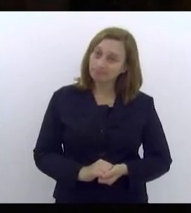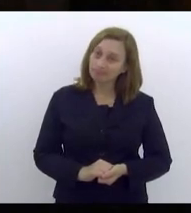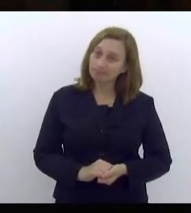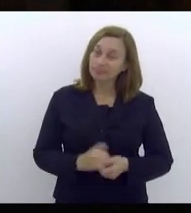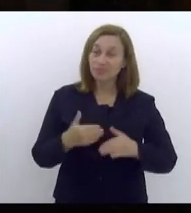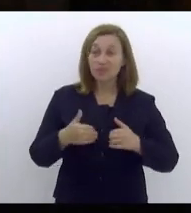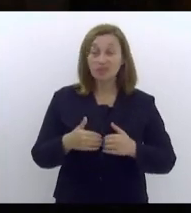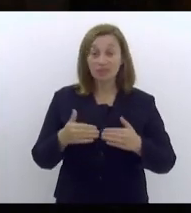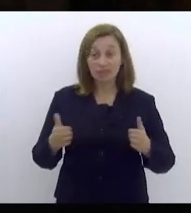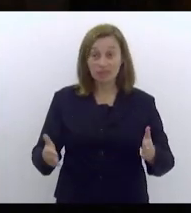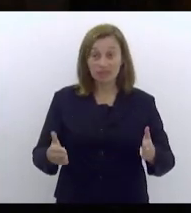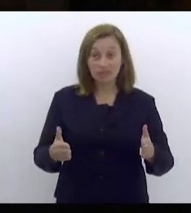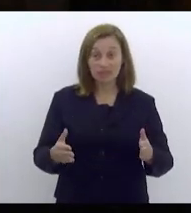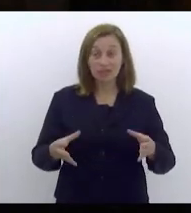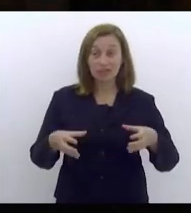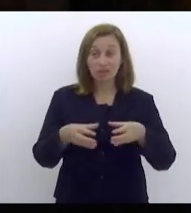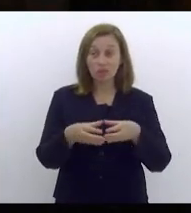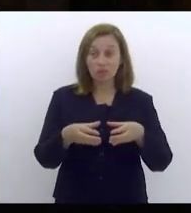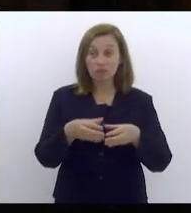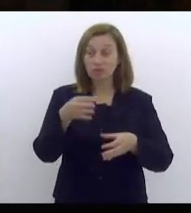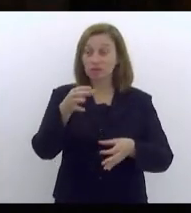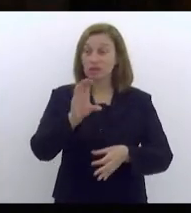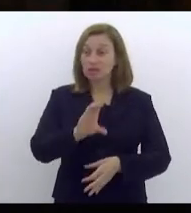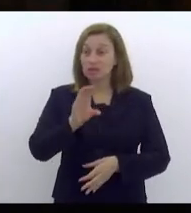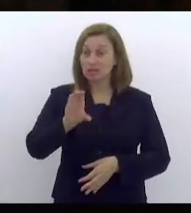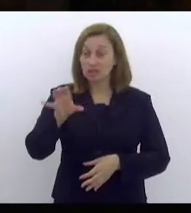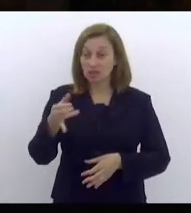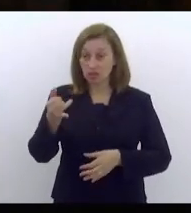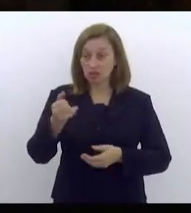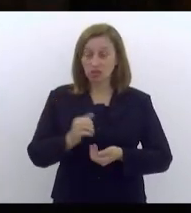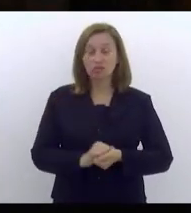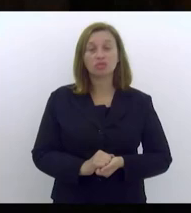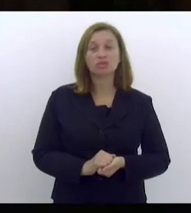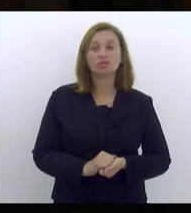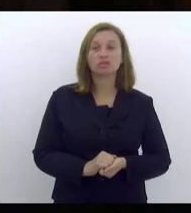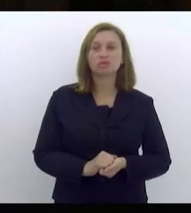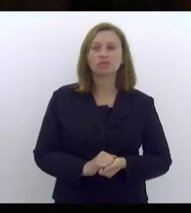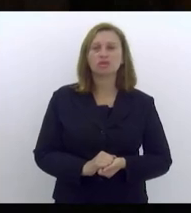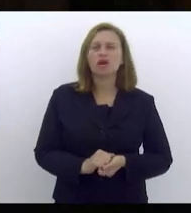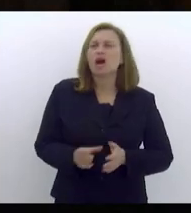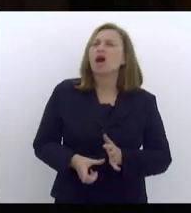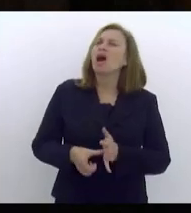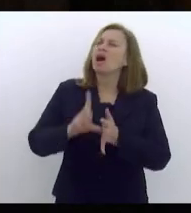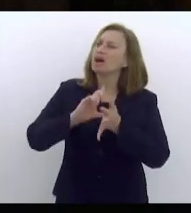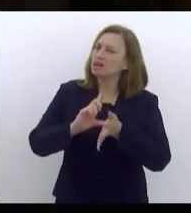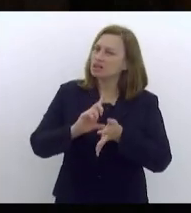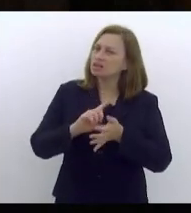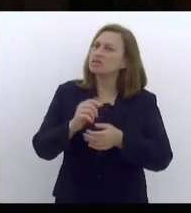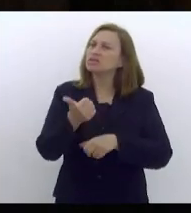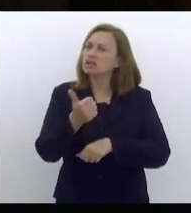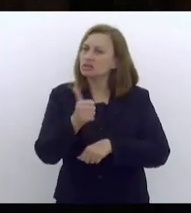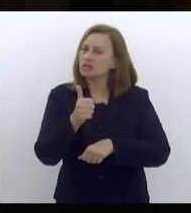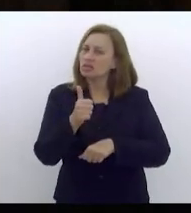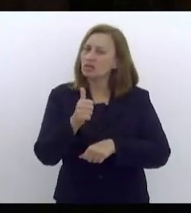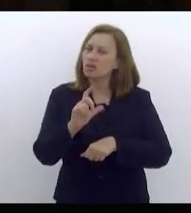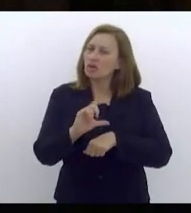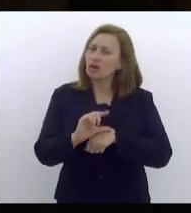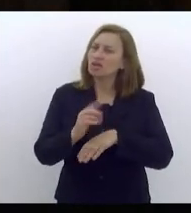tocando a reunião da Comissão de Constituição e Justiça. Um pouquinho antes das 11 horas, cheguei lá.